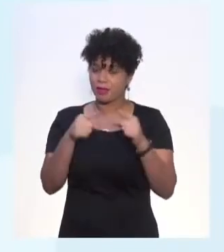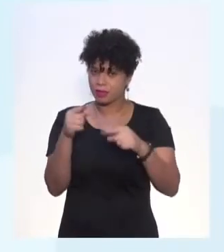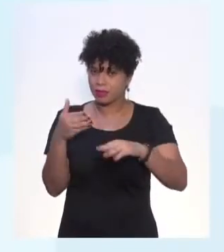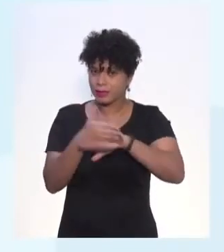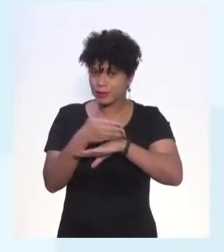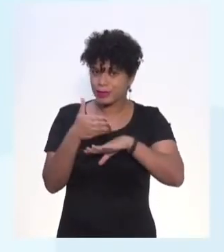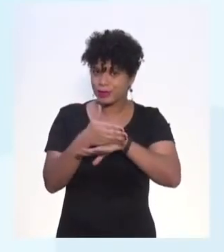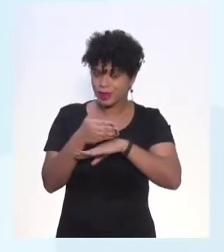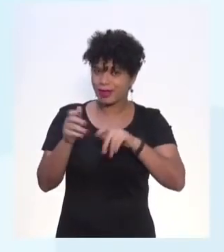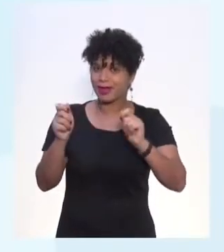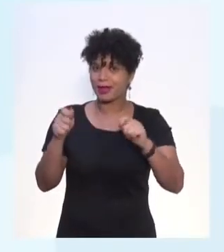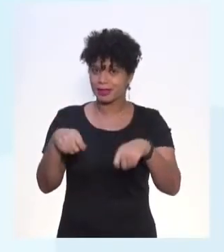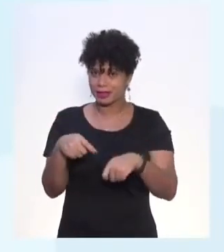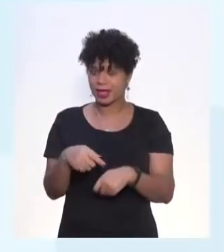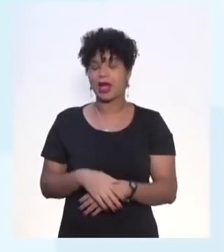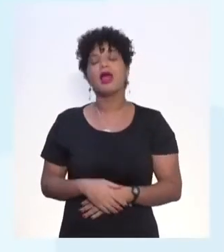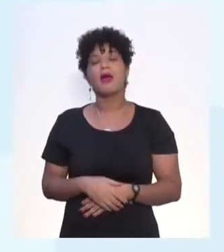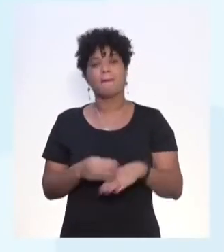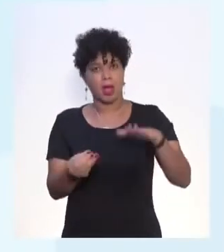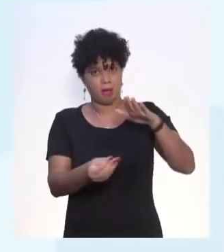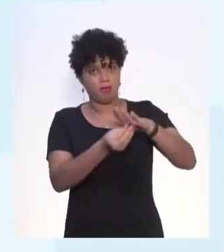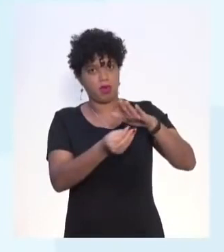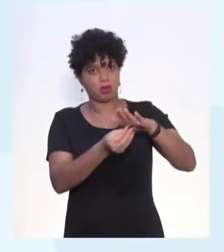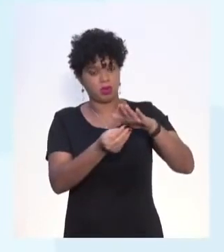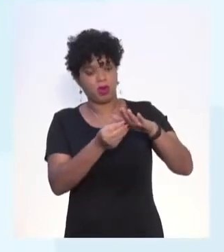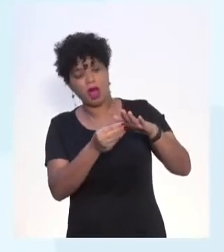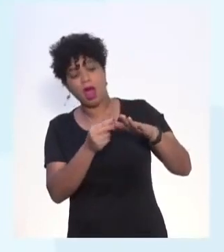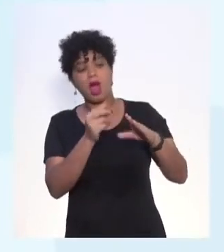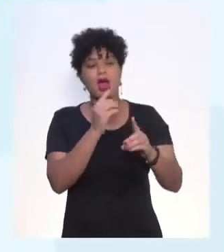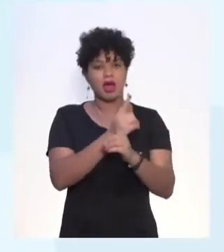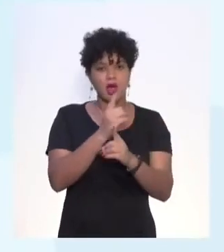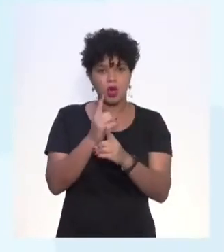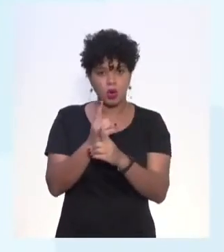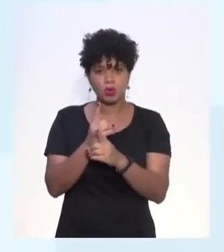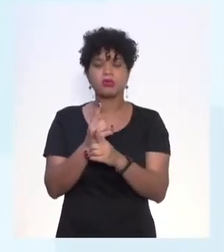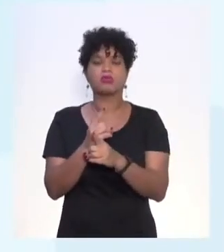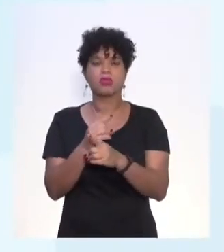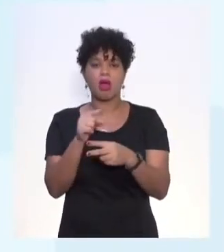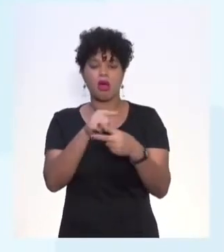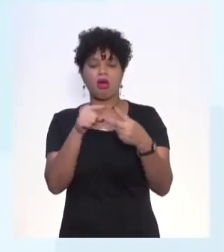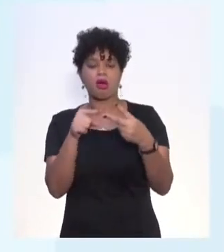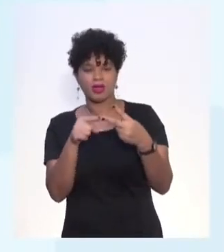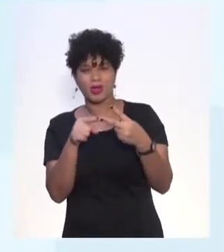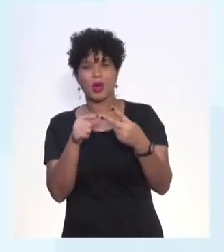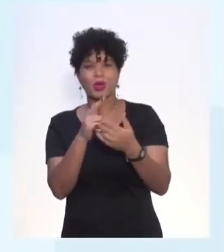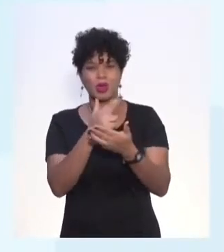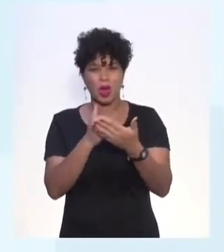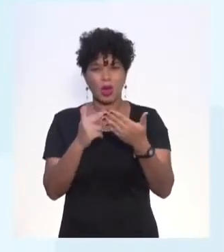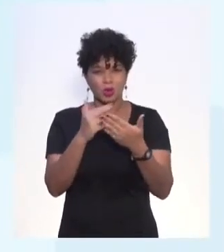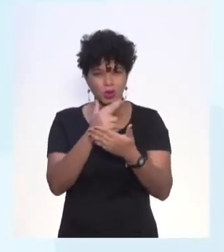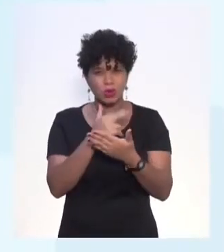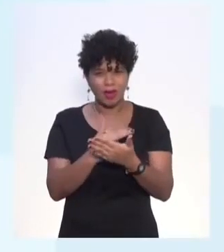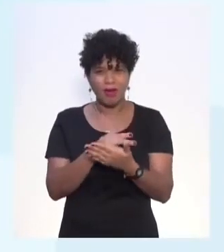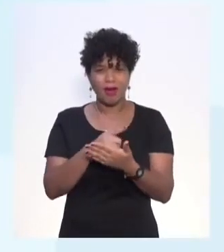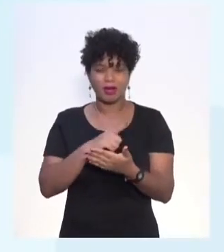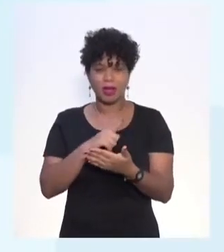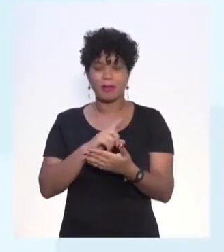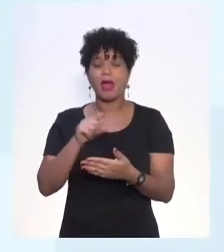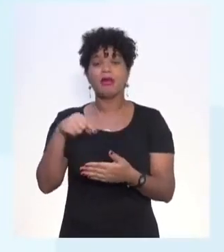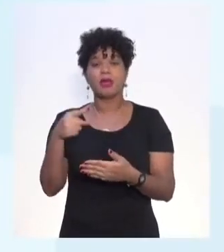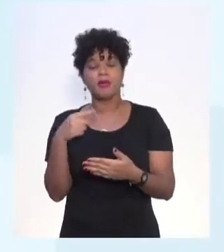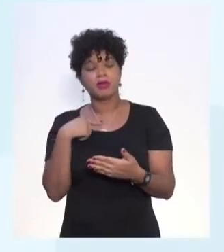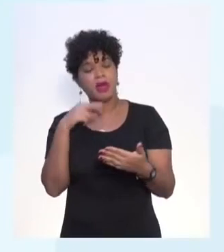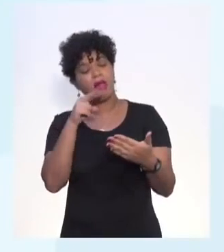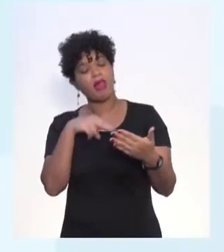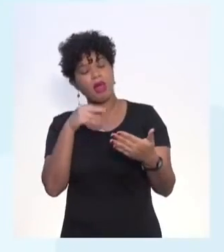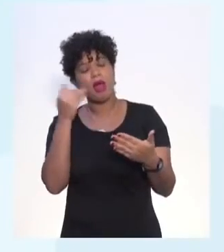aí o repositório para ter aí acesso a essas 2 charges, né? E a partir